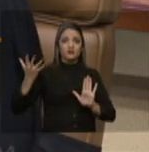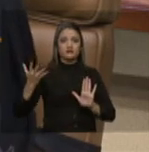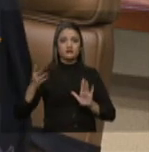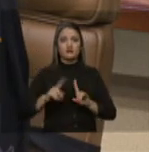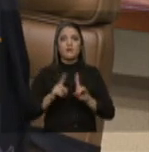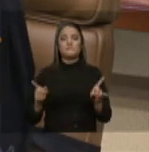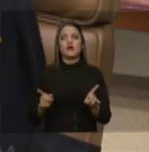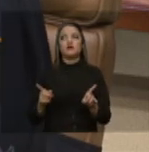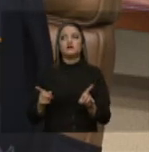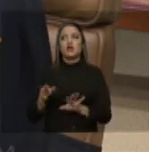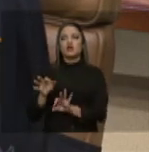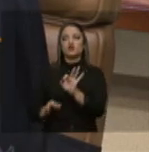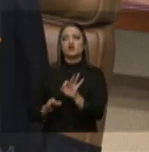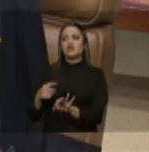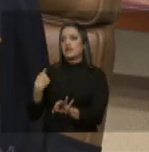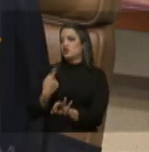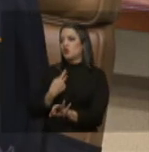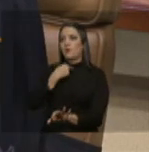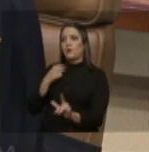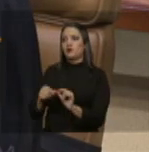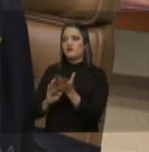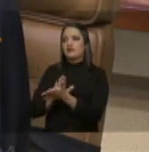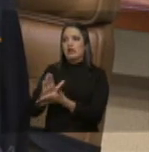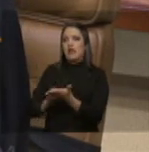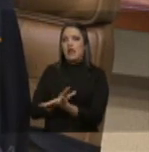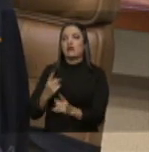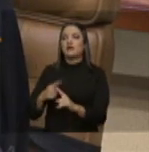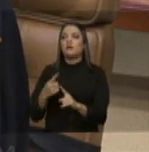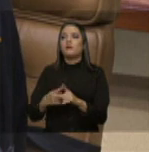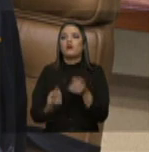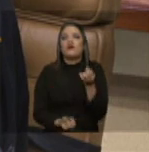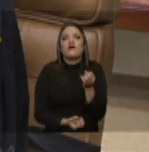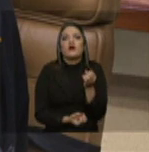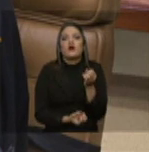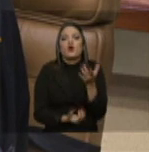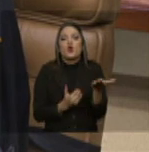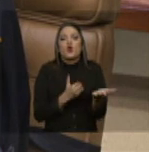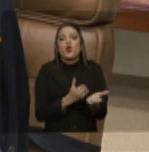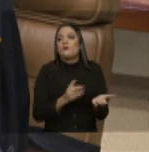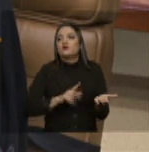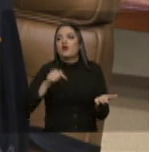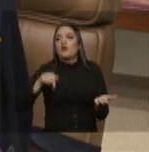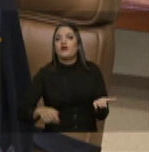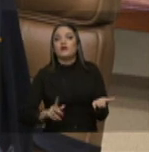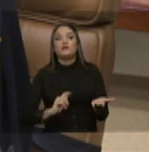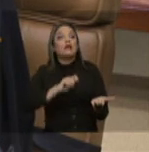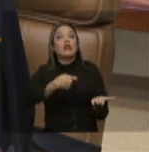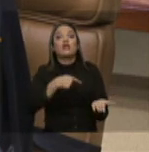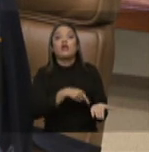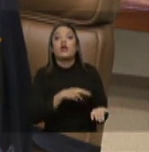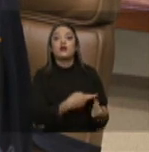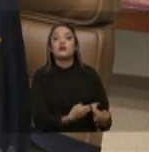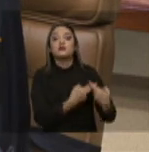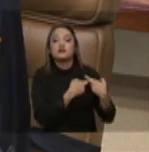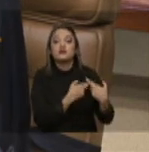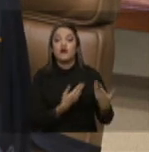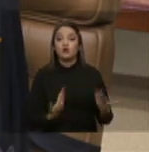a jurisdição não é Nossa porque não veio daqui a fonte e onde estava essa fonte quem comanda essa fonte Qual o direito ou nós temos agora